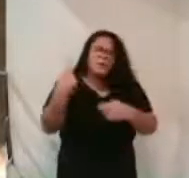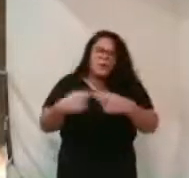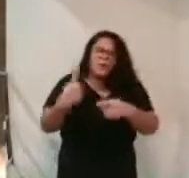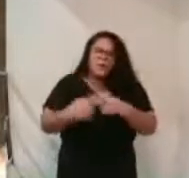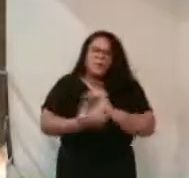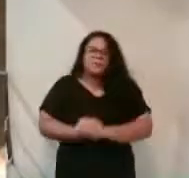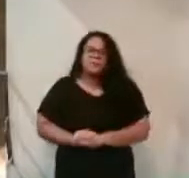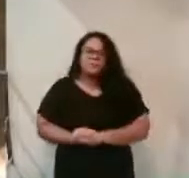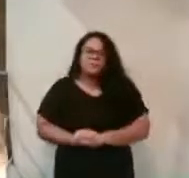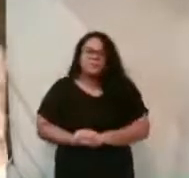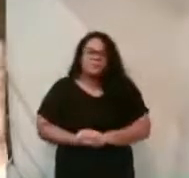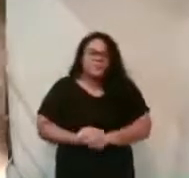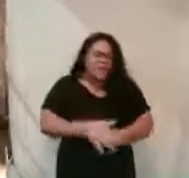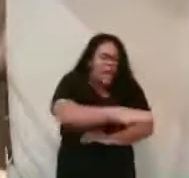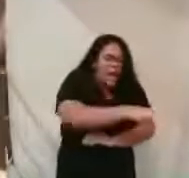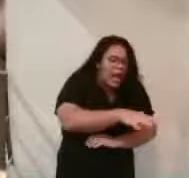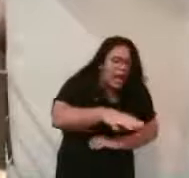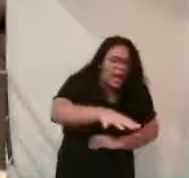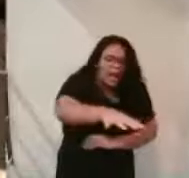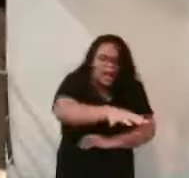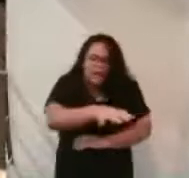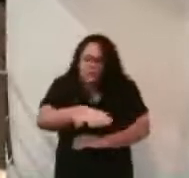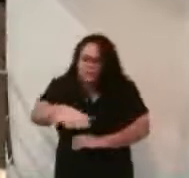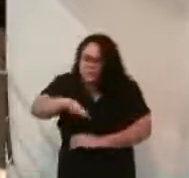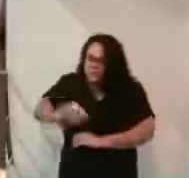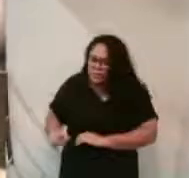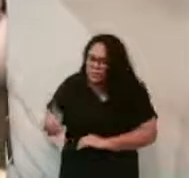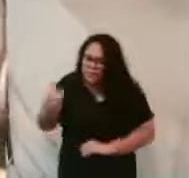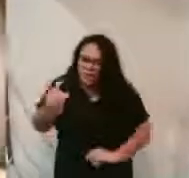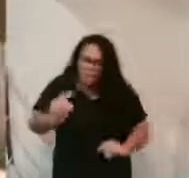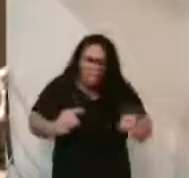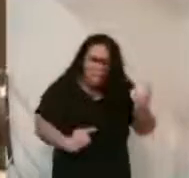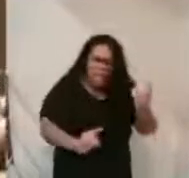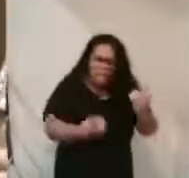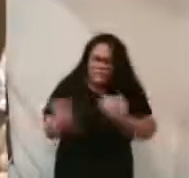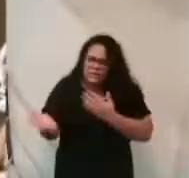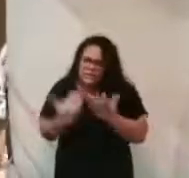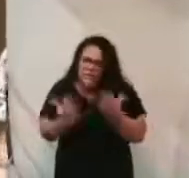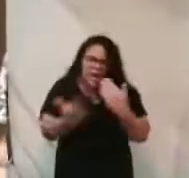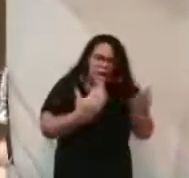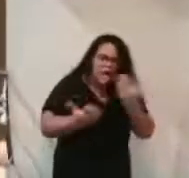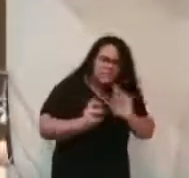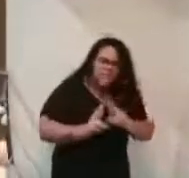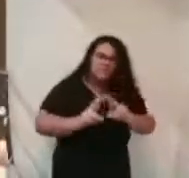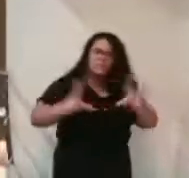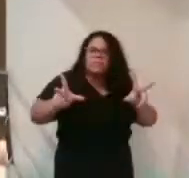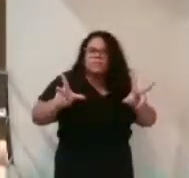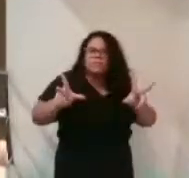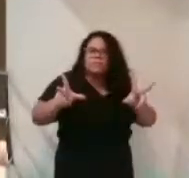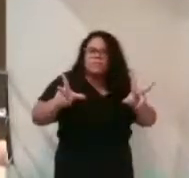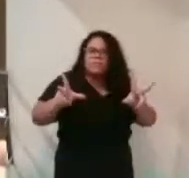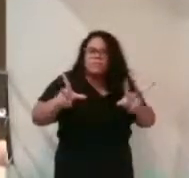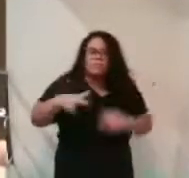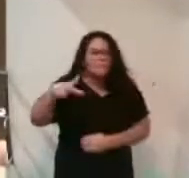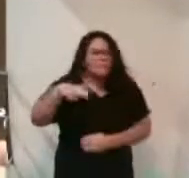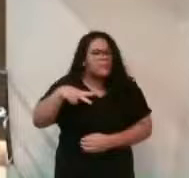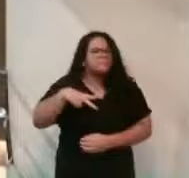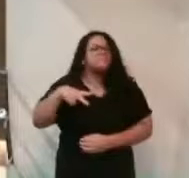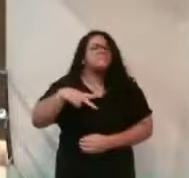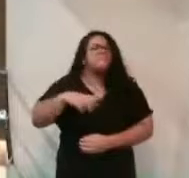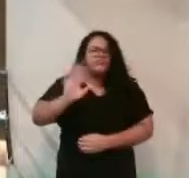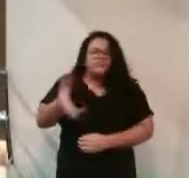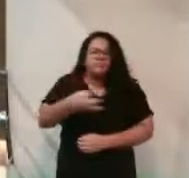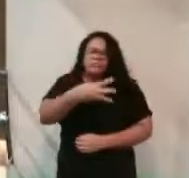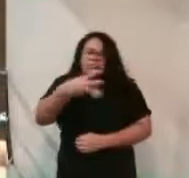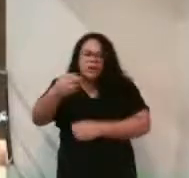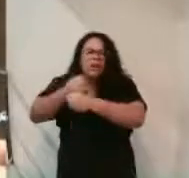diferente. São 3 anos de projetos, todo lixão é uma negociação diferente, o Cristiano vai falar melhor do que eu, porque eu